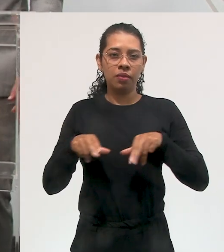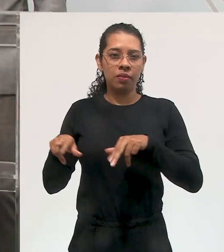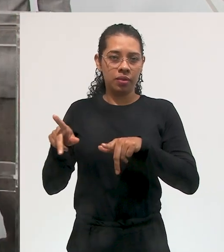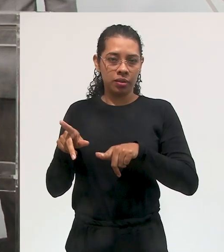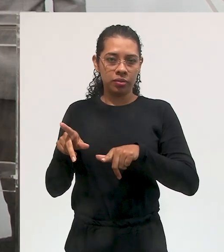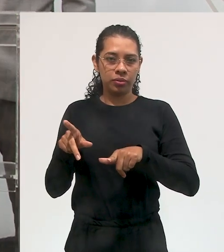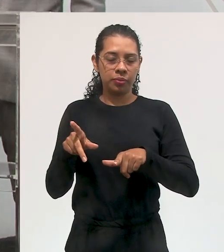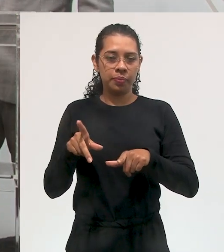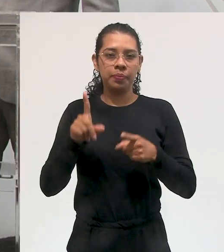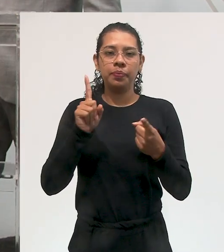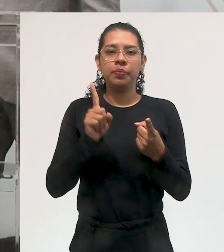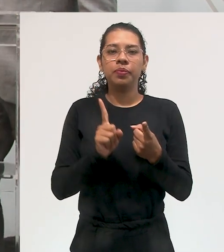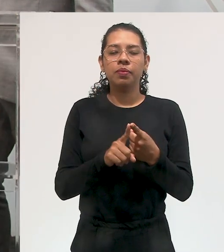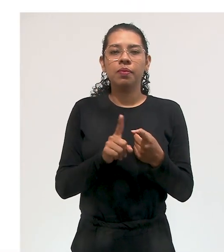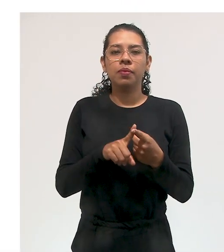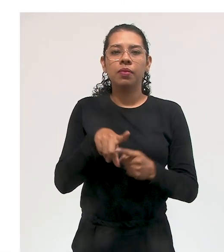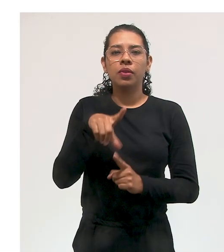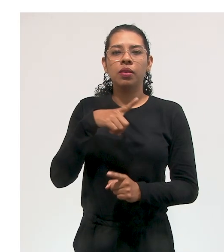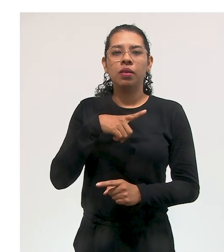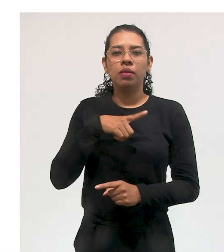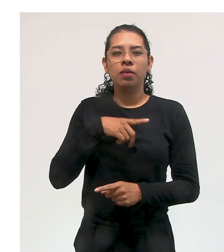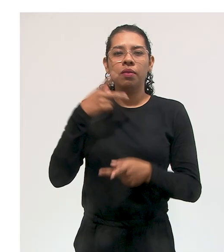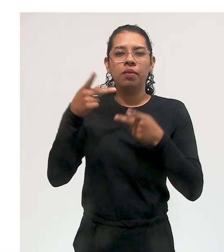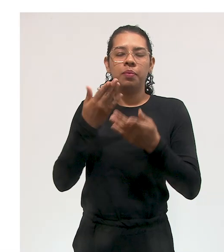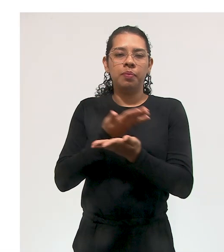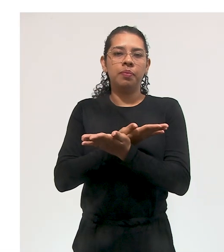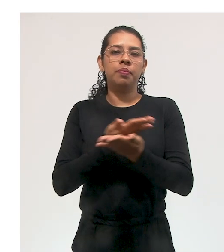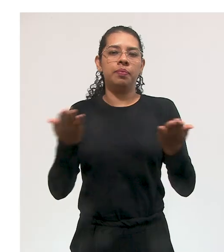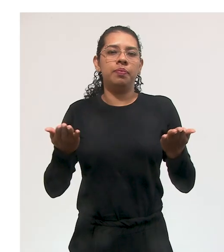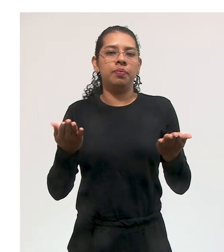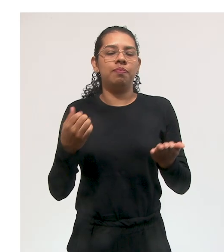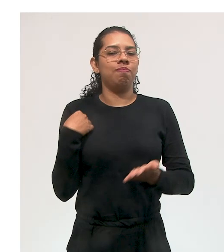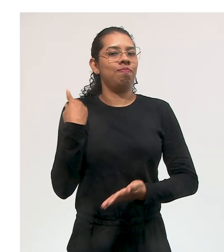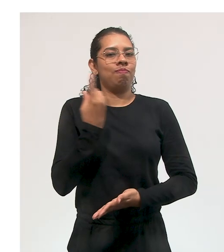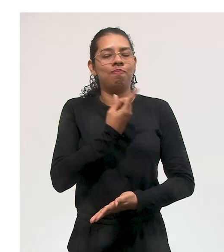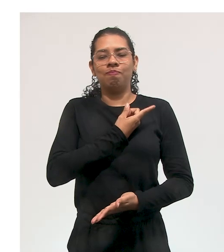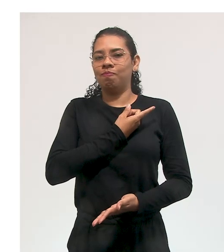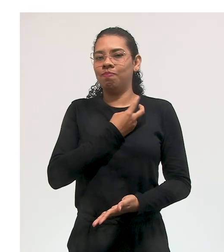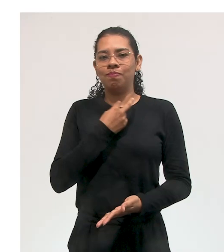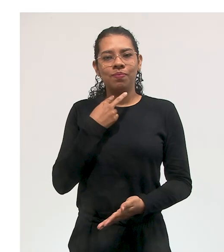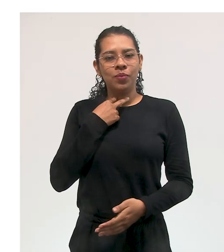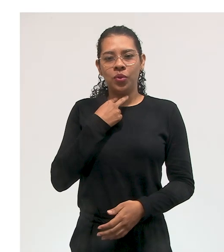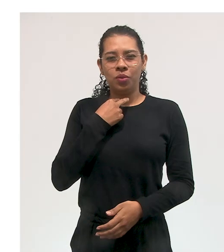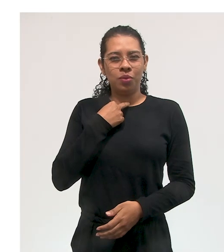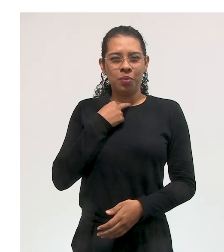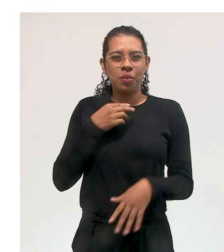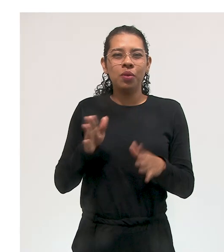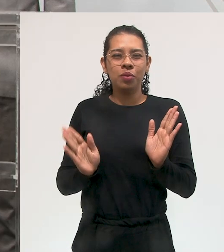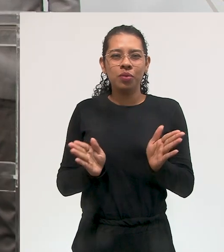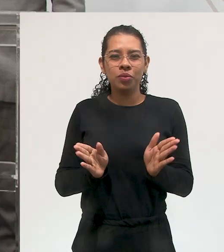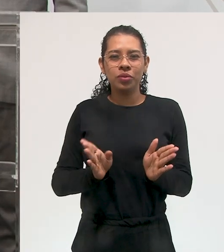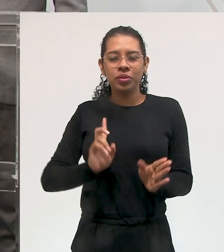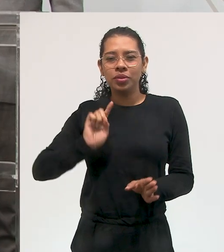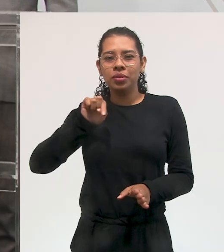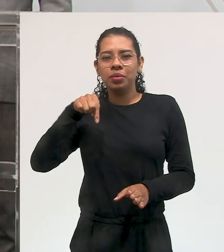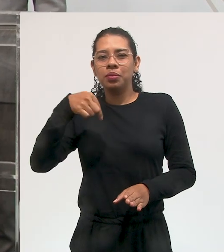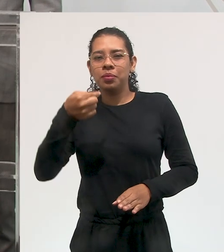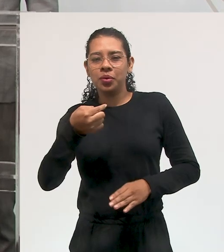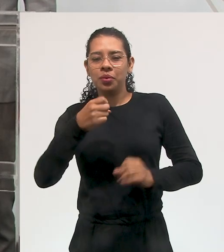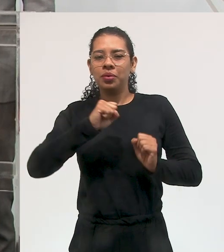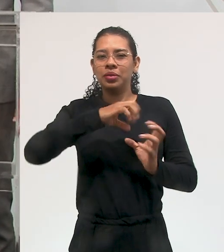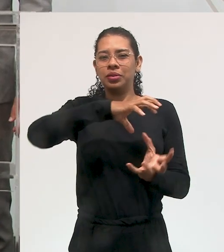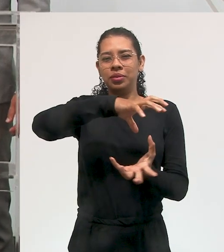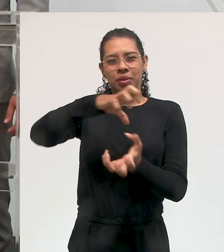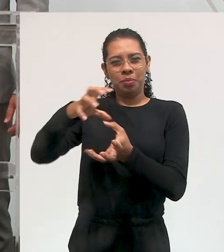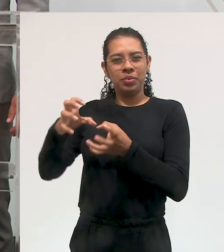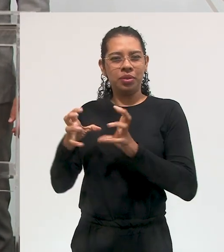ok? O que mais? Pessoal, uma coisa que eu queria comentar com vocês que já falei. A gente não pode ser hoje, principalmente